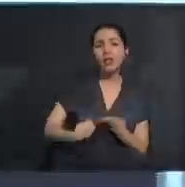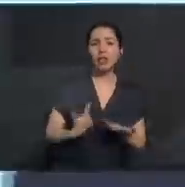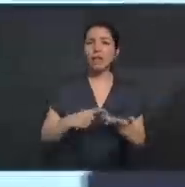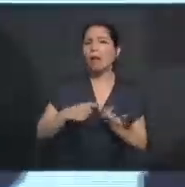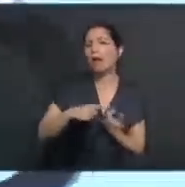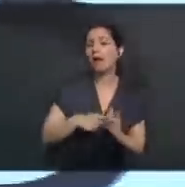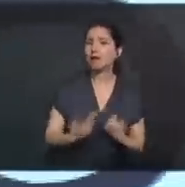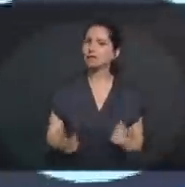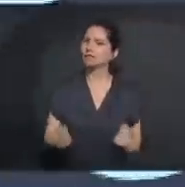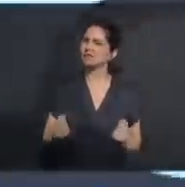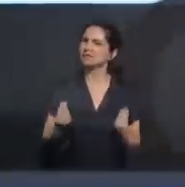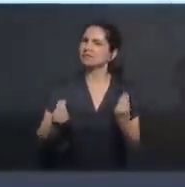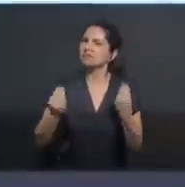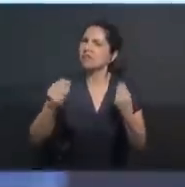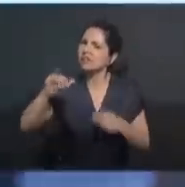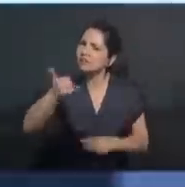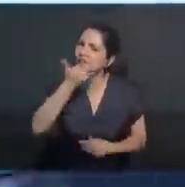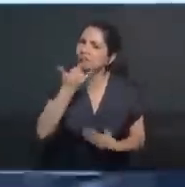Que é isso?